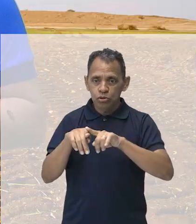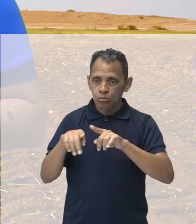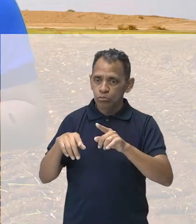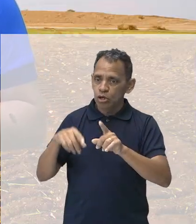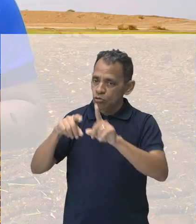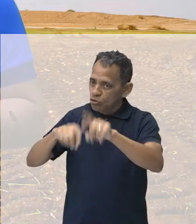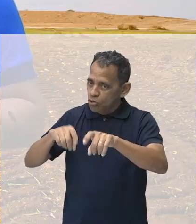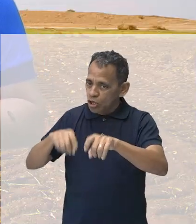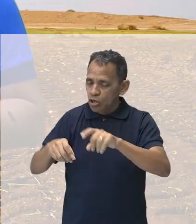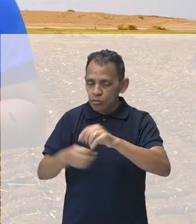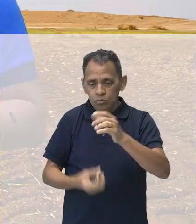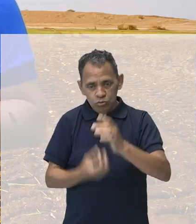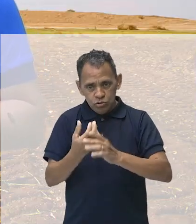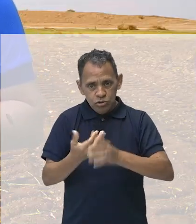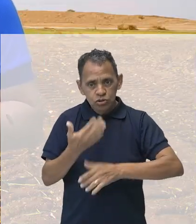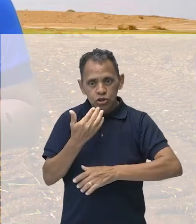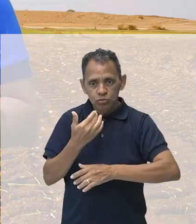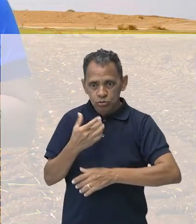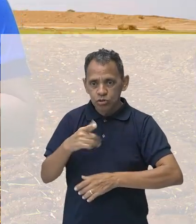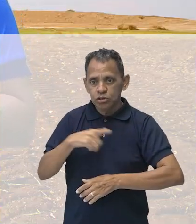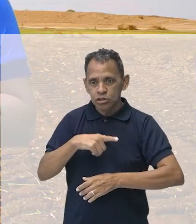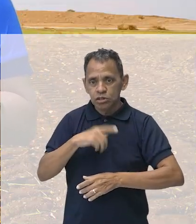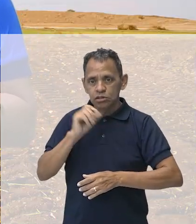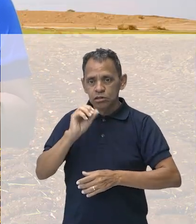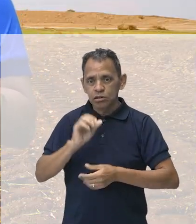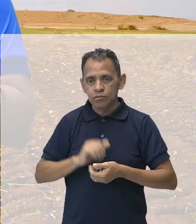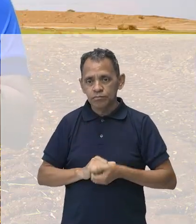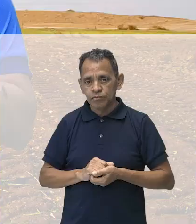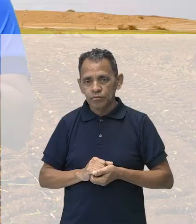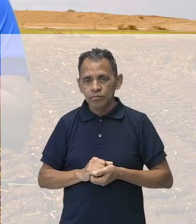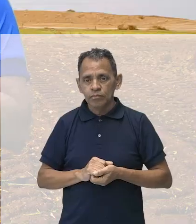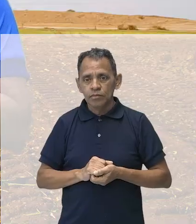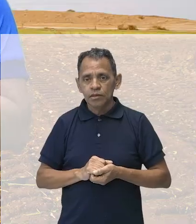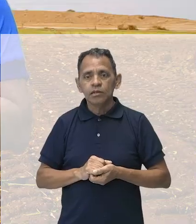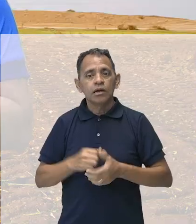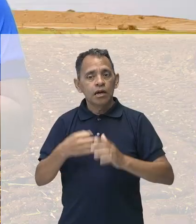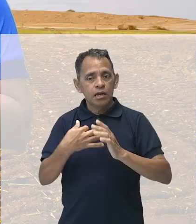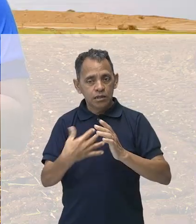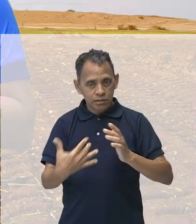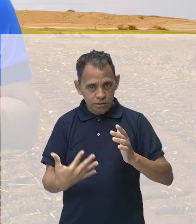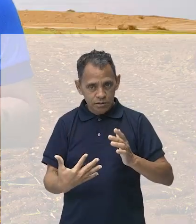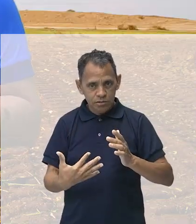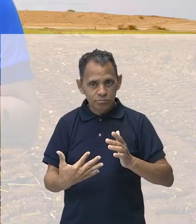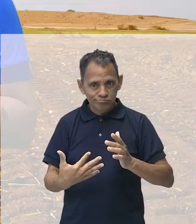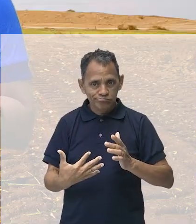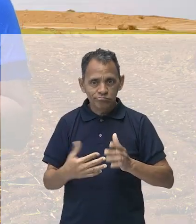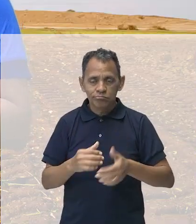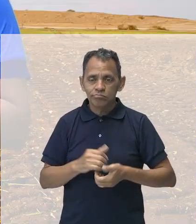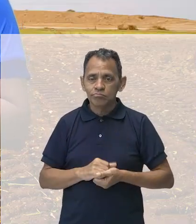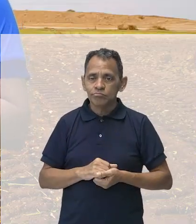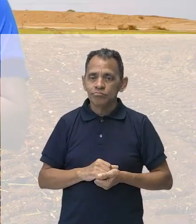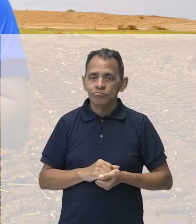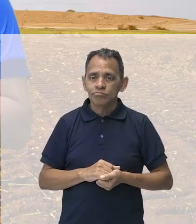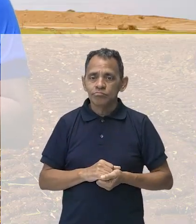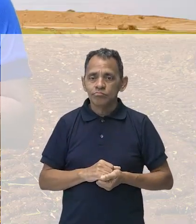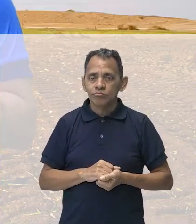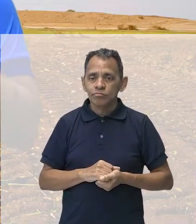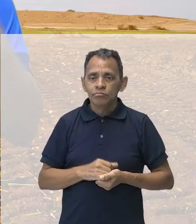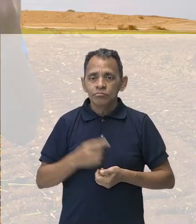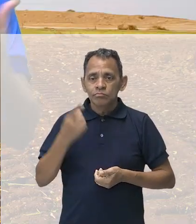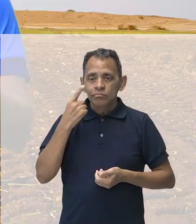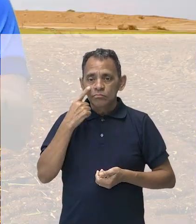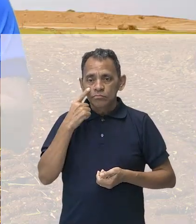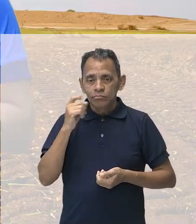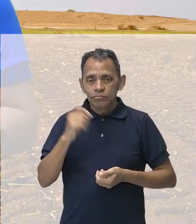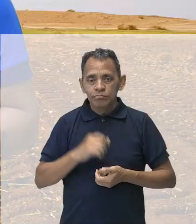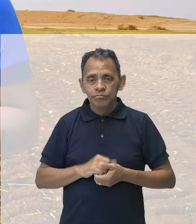de alimentos, né? Que acaba tendo também ali essas características, tá? Então, a gente observa que